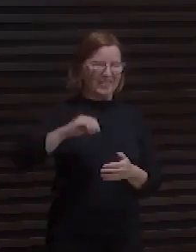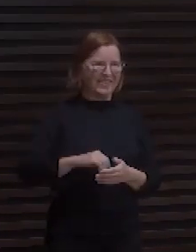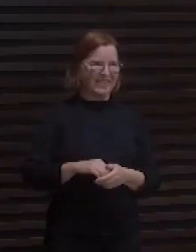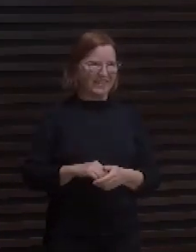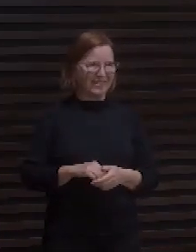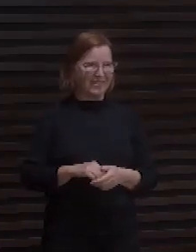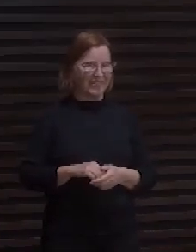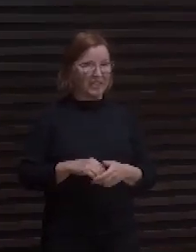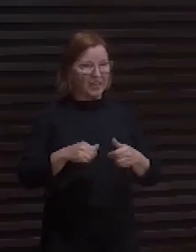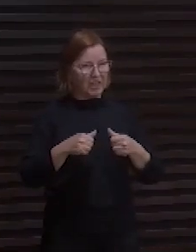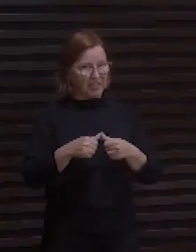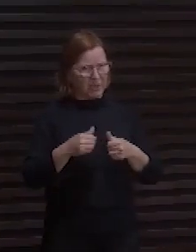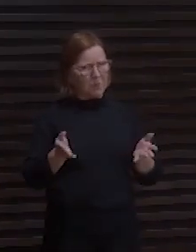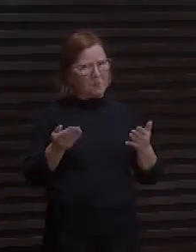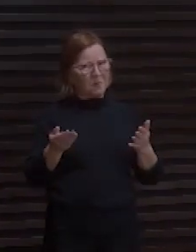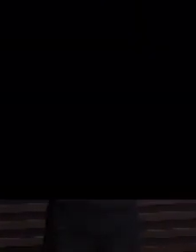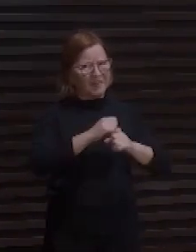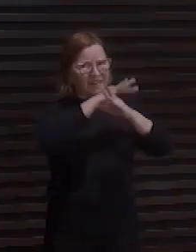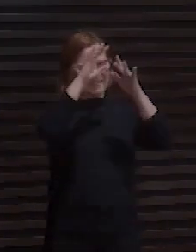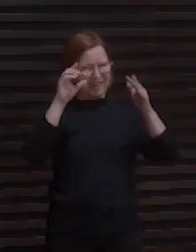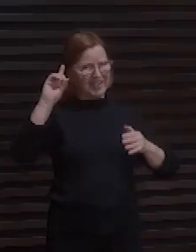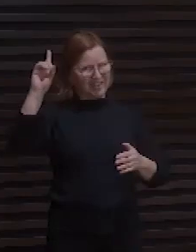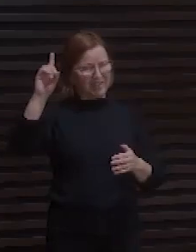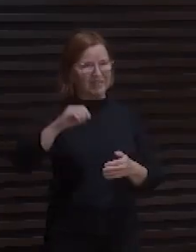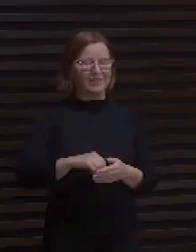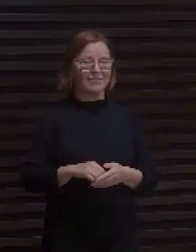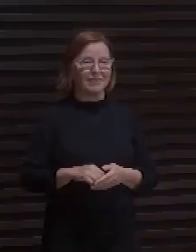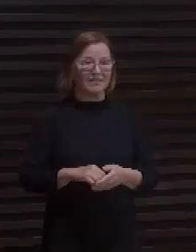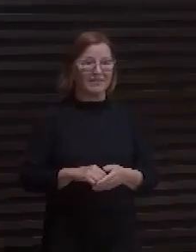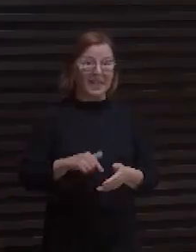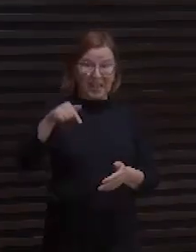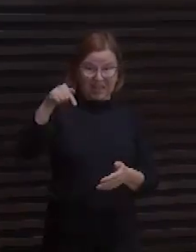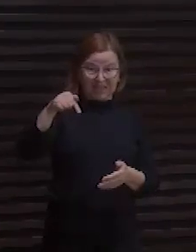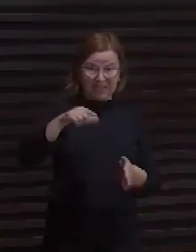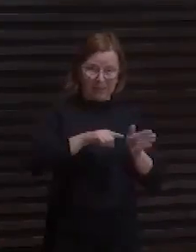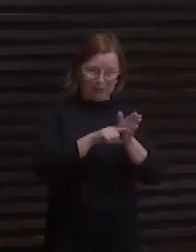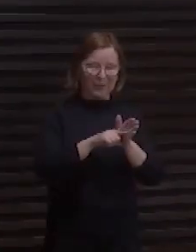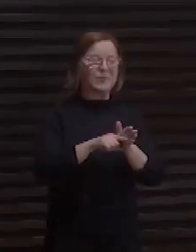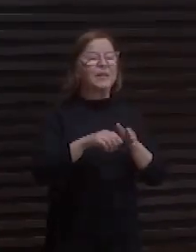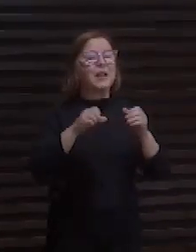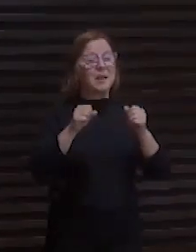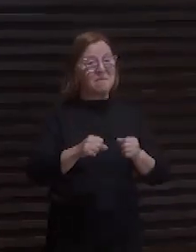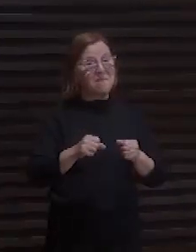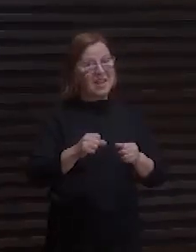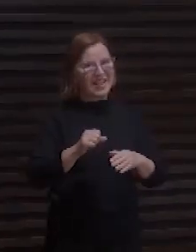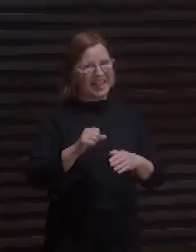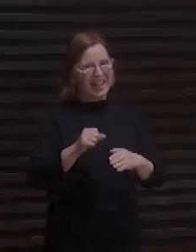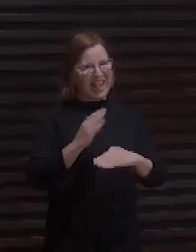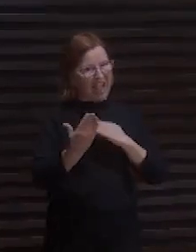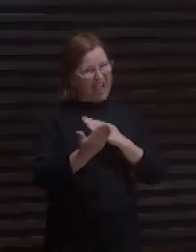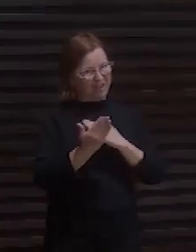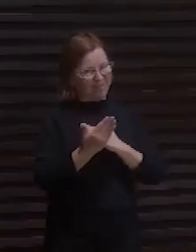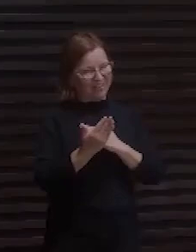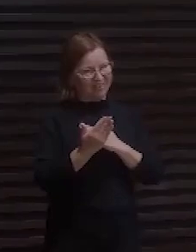glória do Senhor? Então são 7 perguntinhas que podem nos ajudar, eu tenho certeza. Muitas vezes nós ficamos